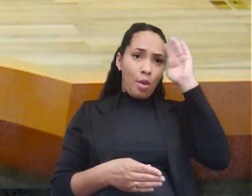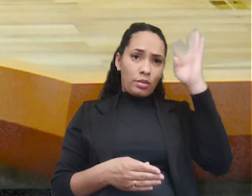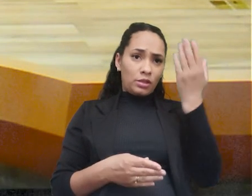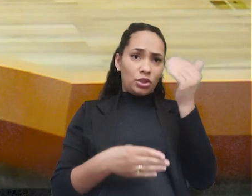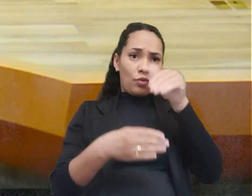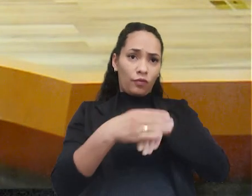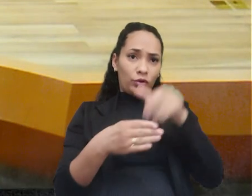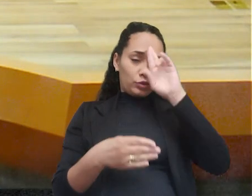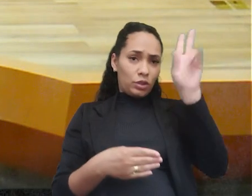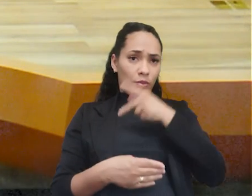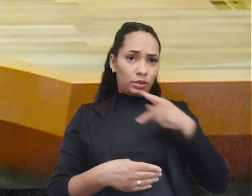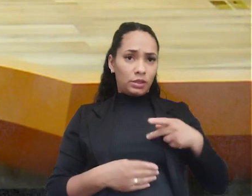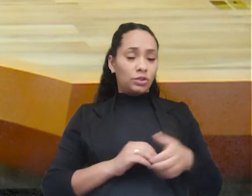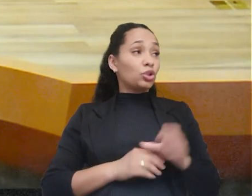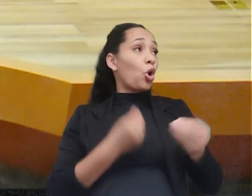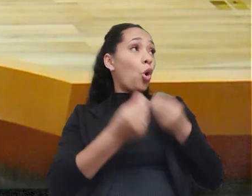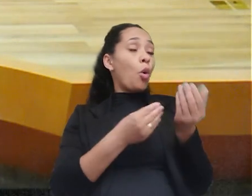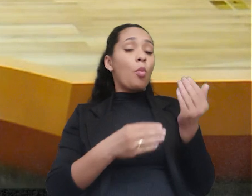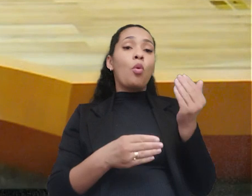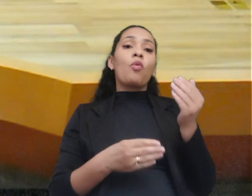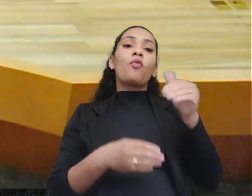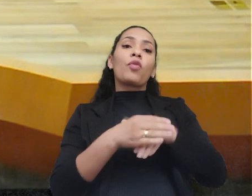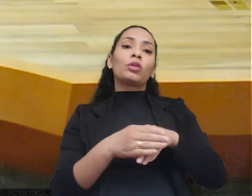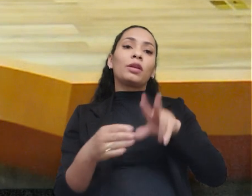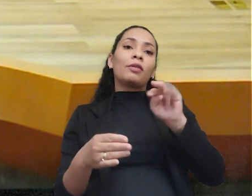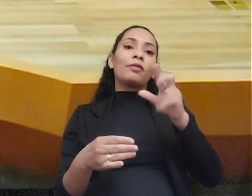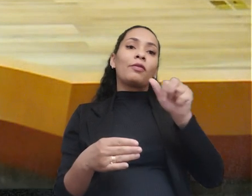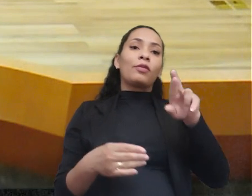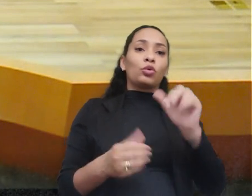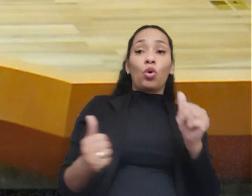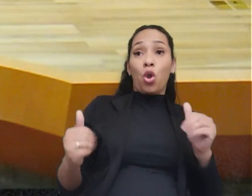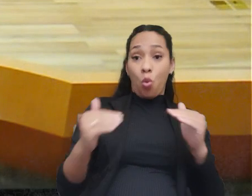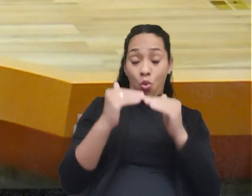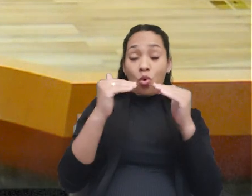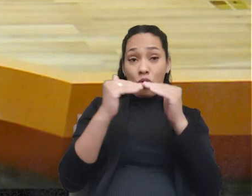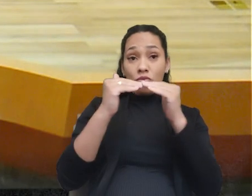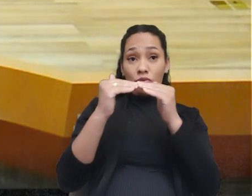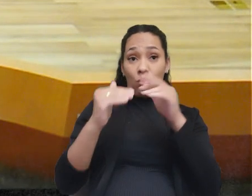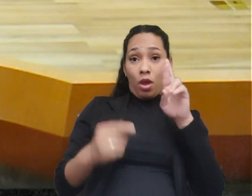Obrigado. Como voto, doutor Ventura? Eu acompanho a relatora, senhor presidente.